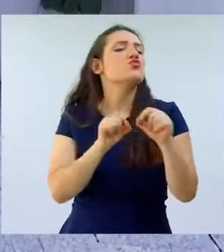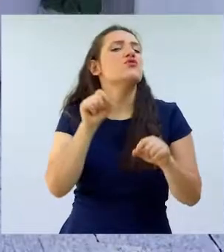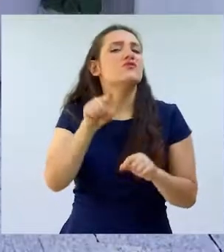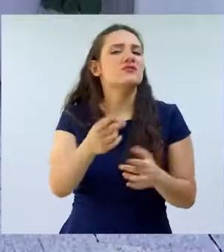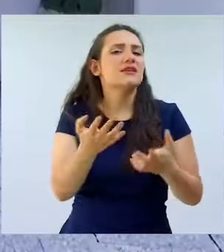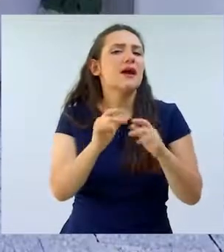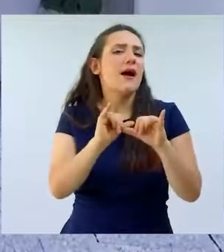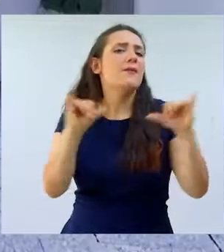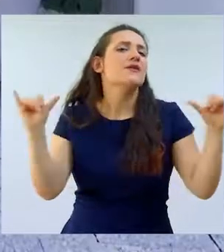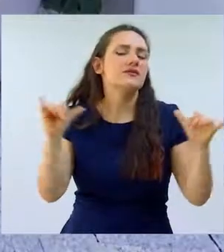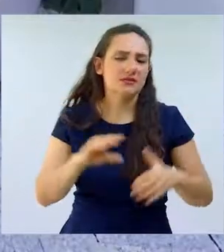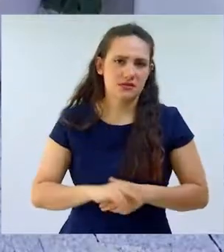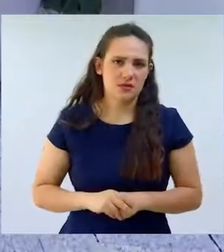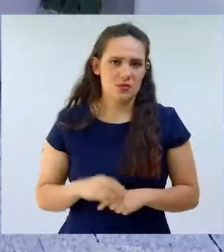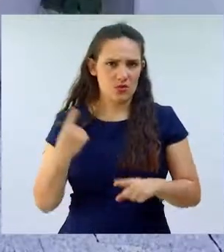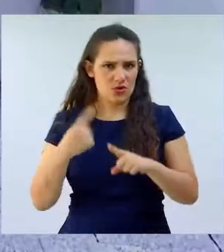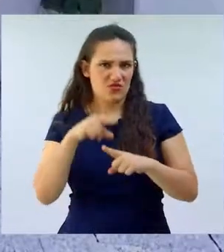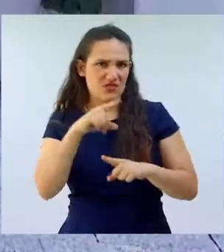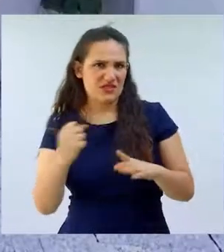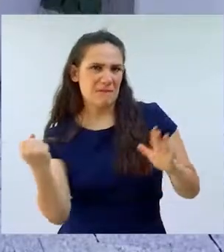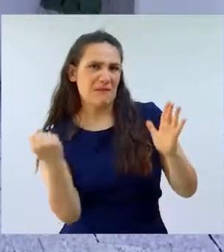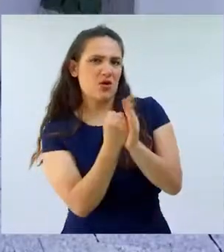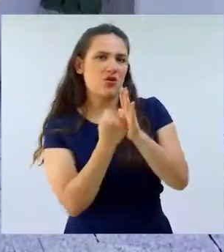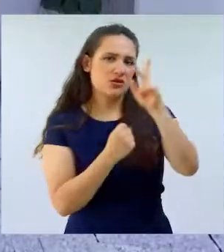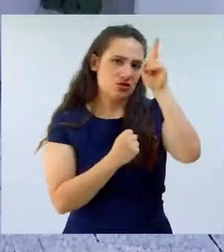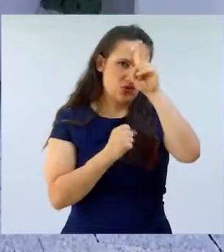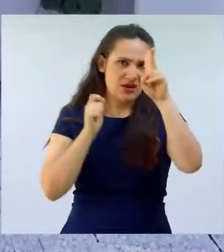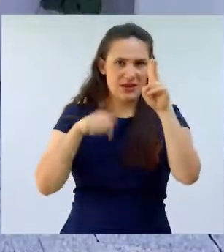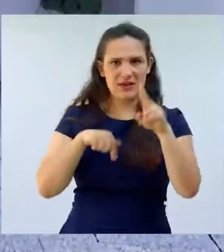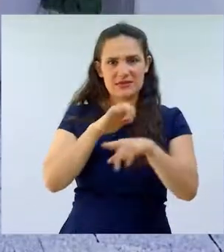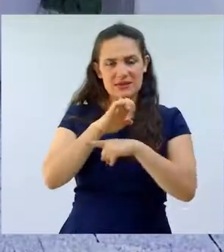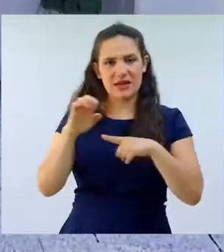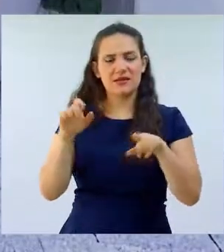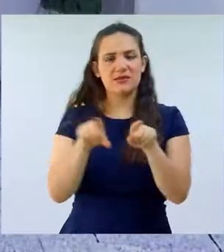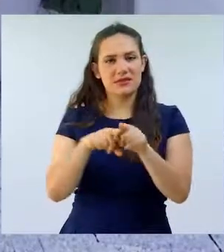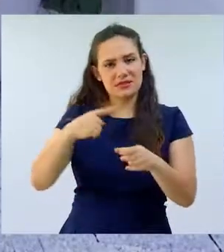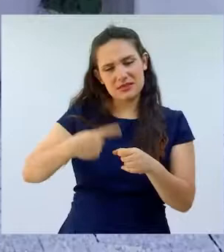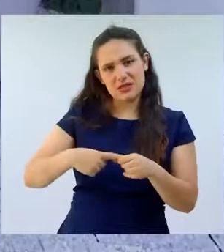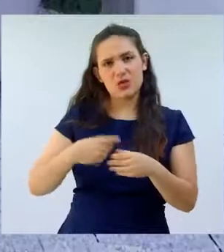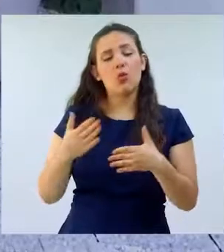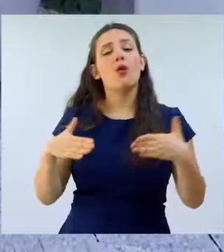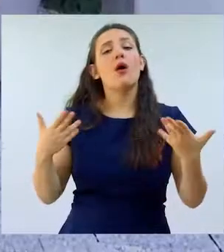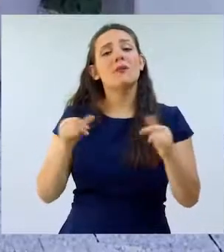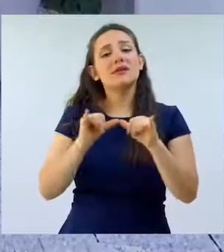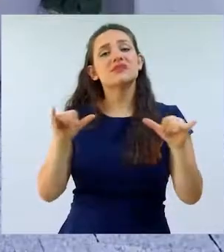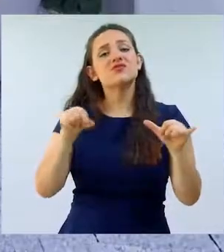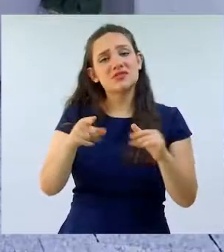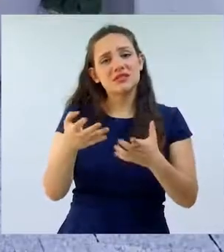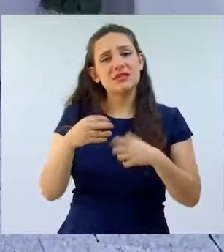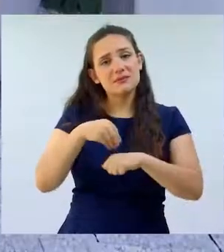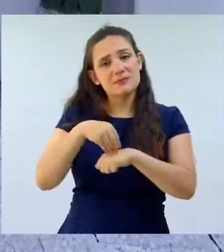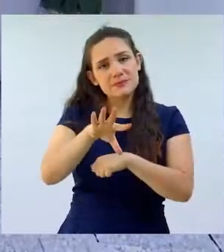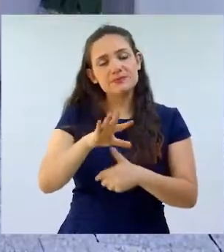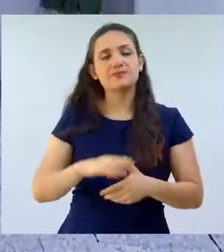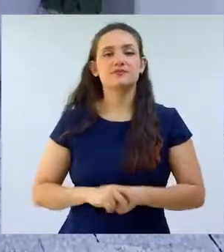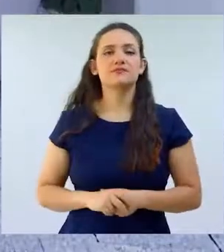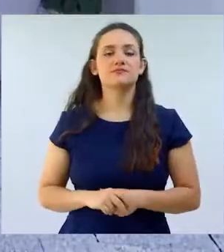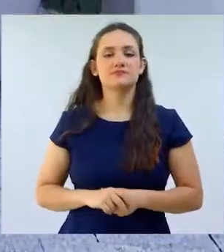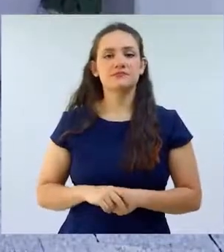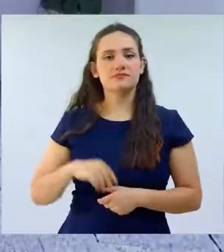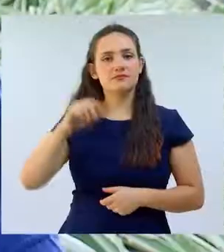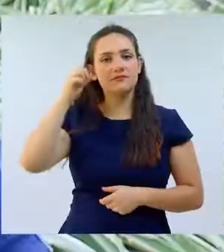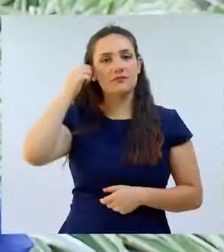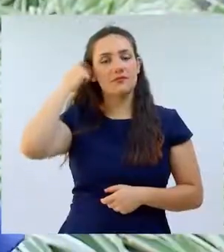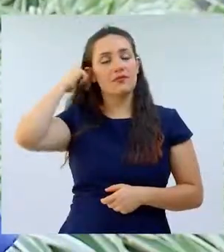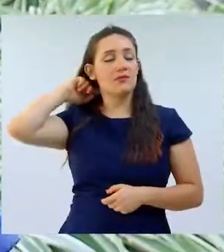cultura, à arte. Você que está fazendo a história desse estado, dessa cidade, né? Que mensagem você quer deixar para o nosso telespectador,